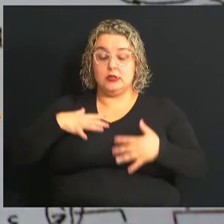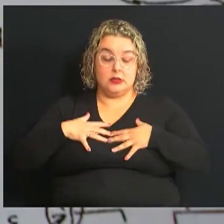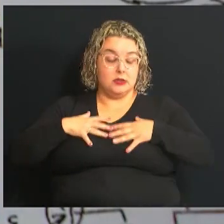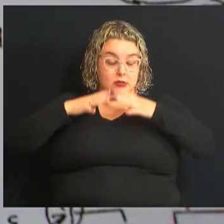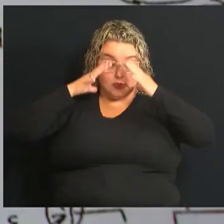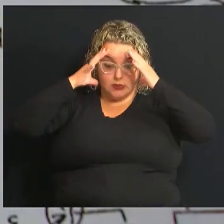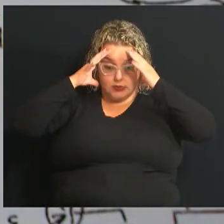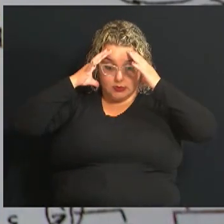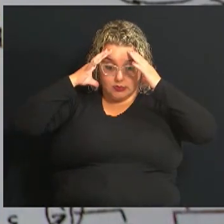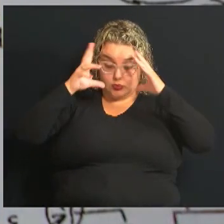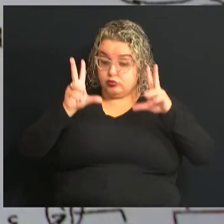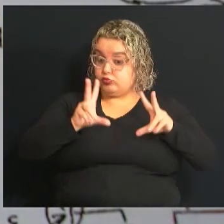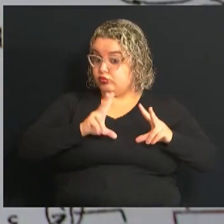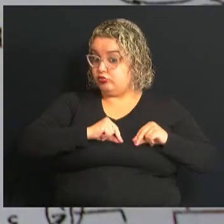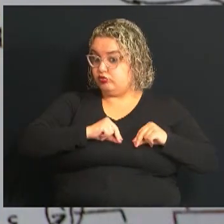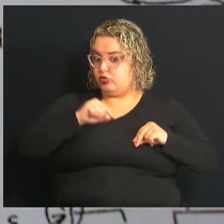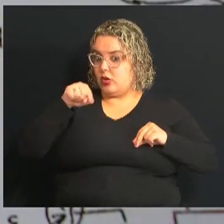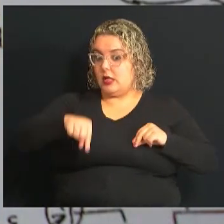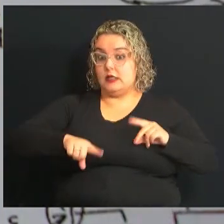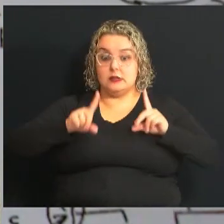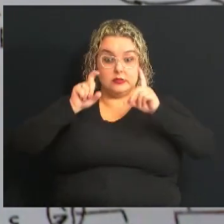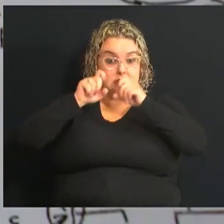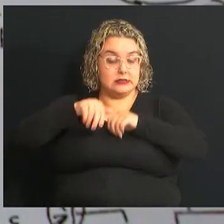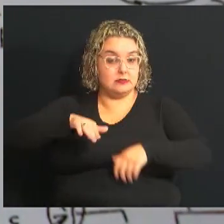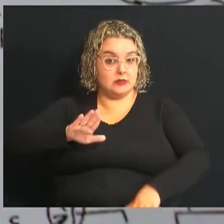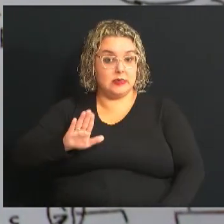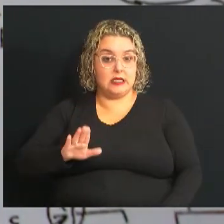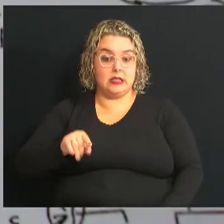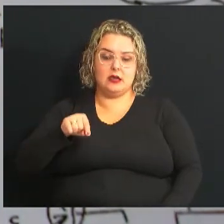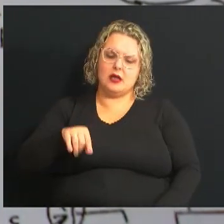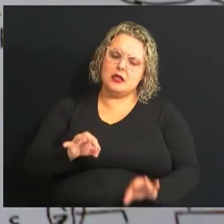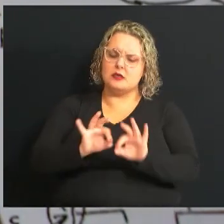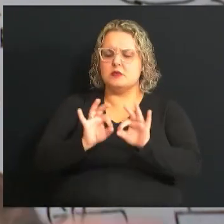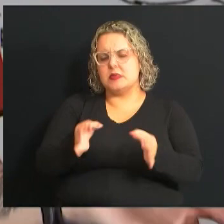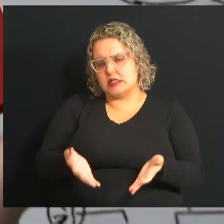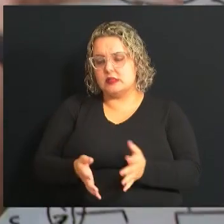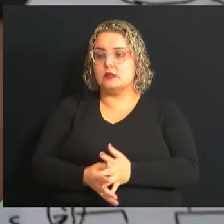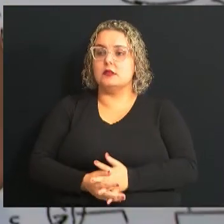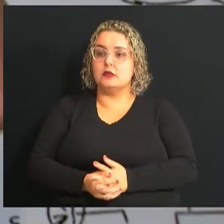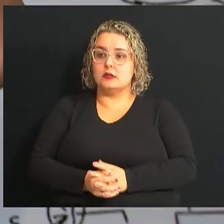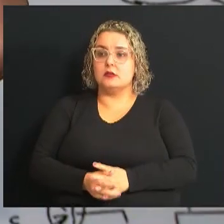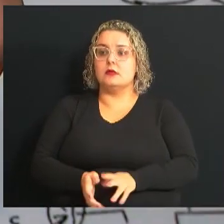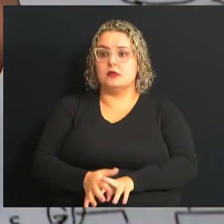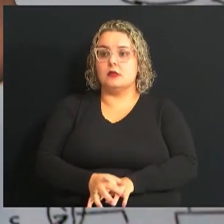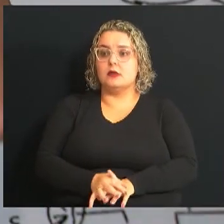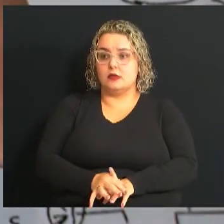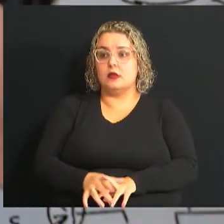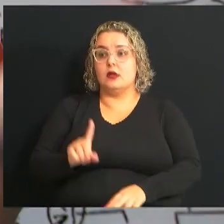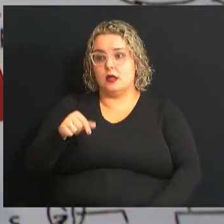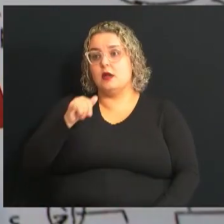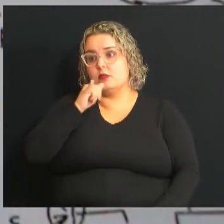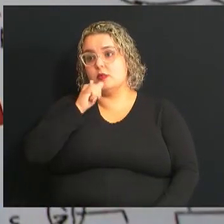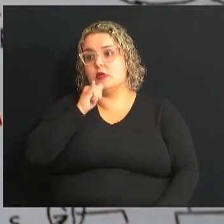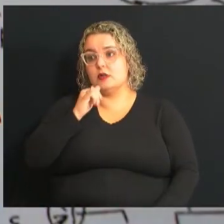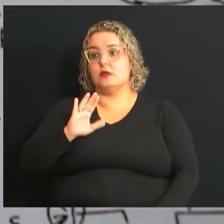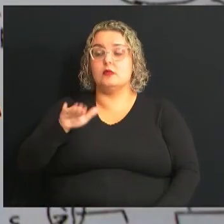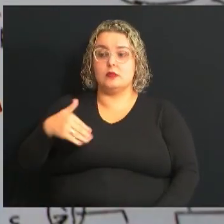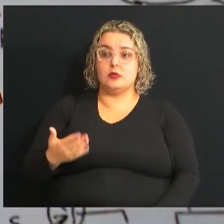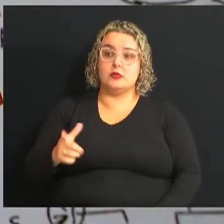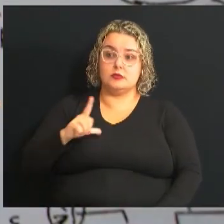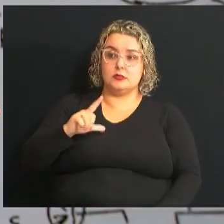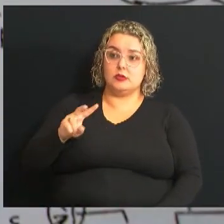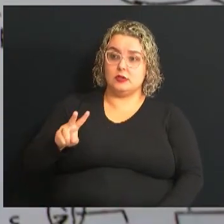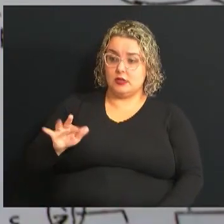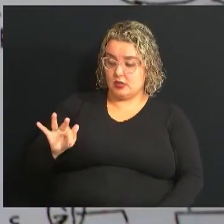essa daqui geralmente dá mais trabalho, essa aqui é mais simples. Por exemplo, quando você pega na FUVEST o curso de